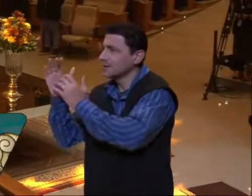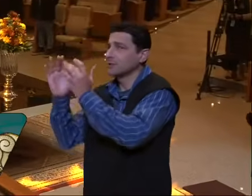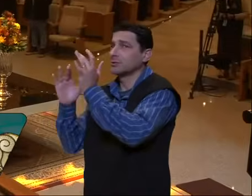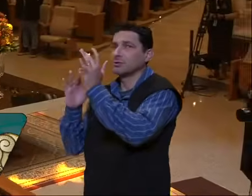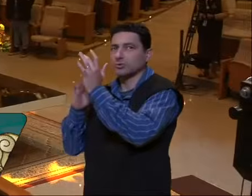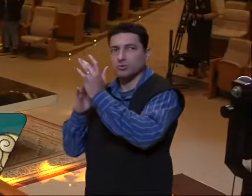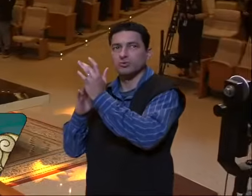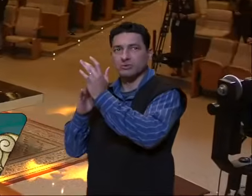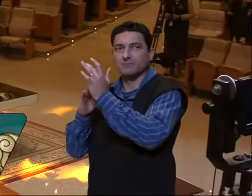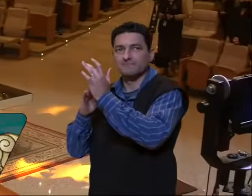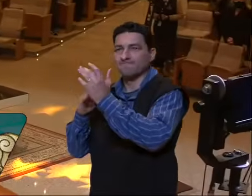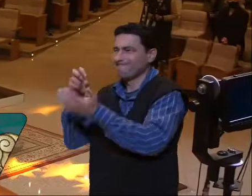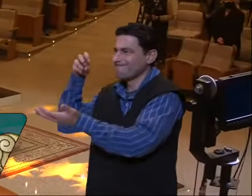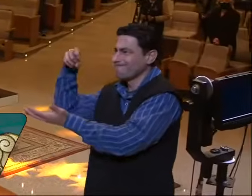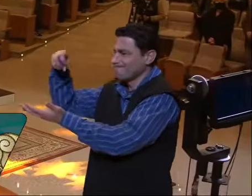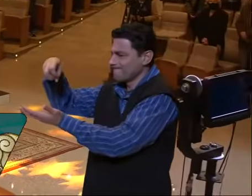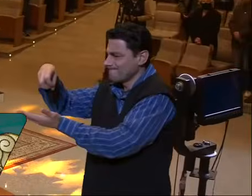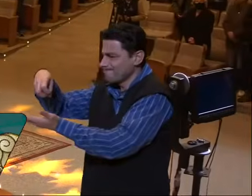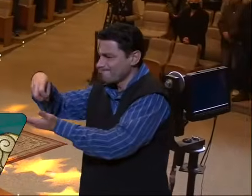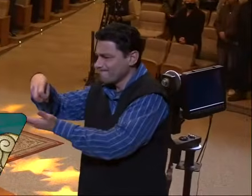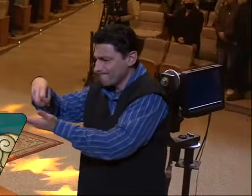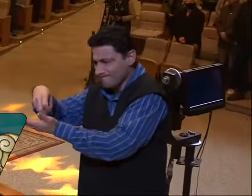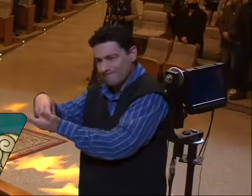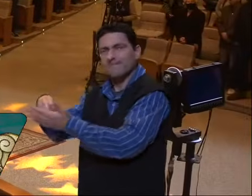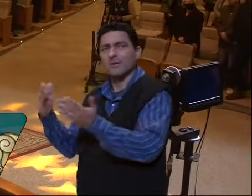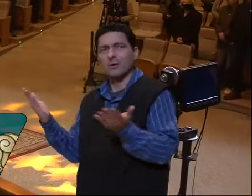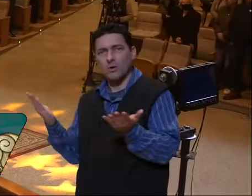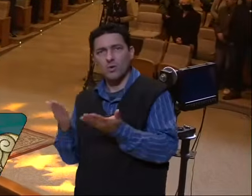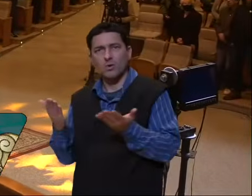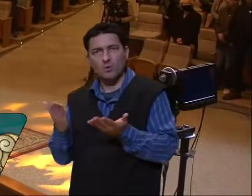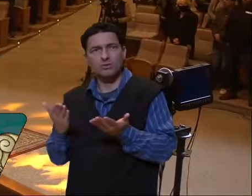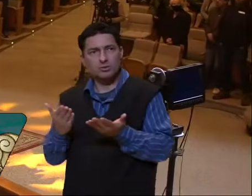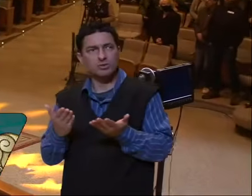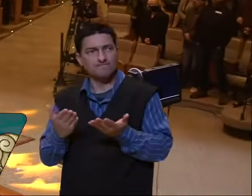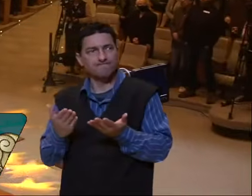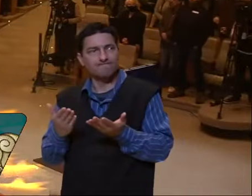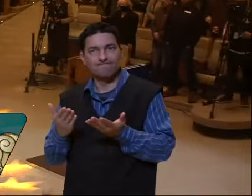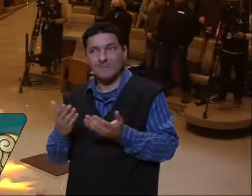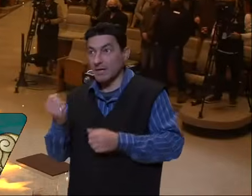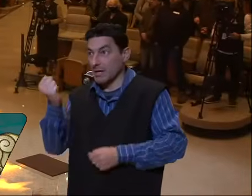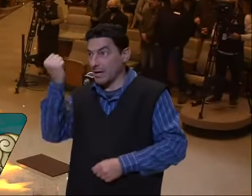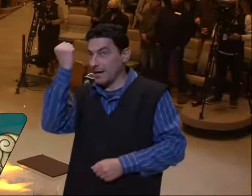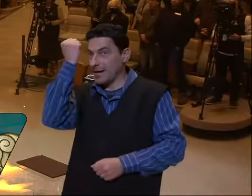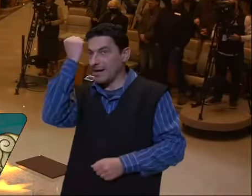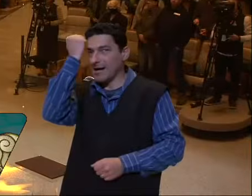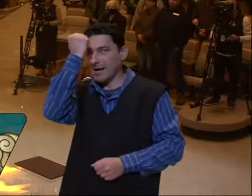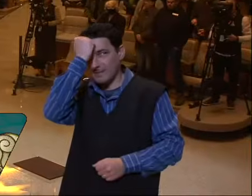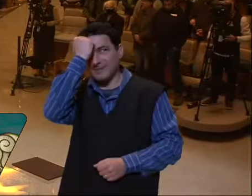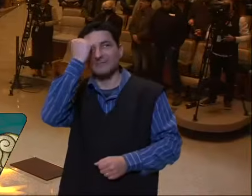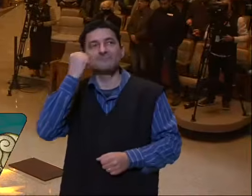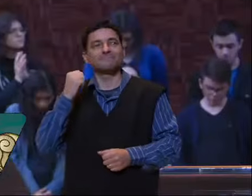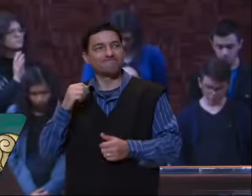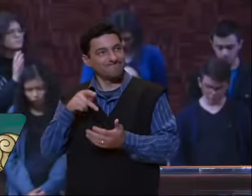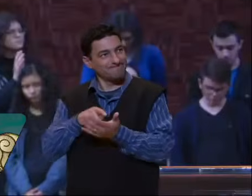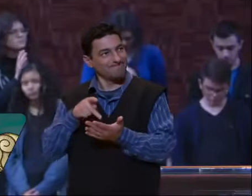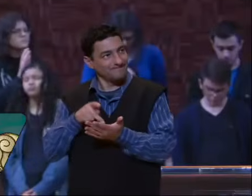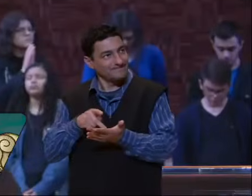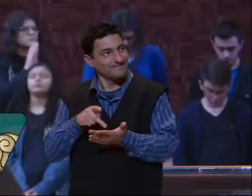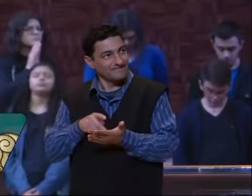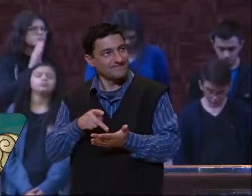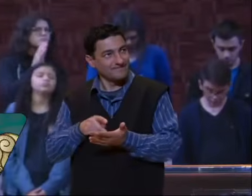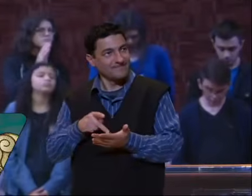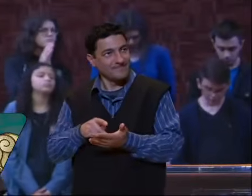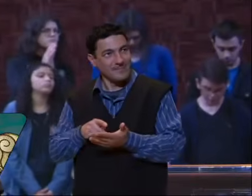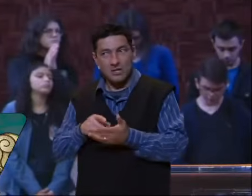gente longe, em outros lugares, estão sozinhas, na frente da rádio, na televisão. Elas